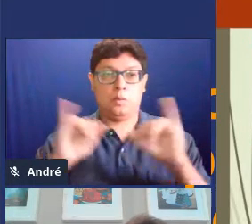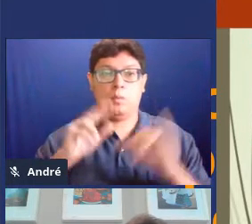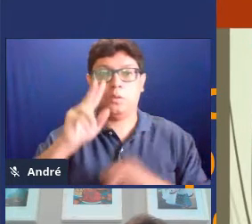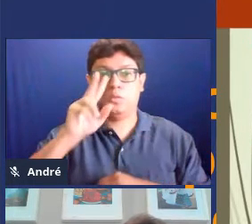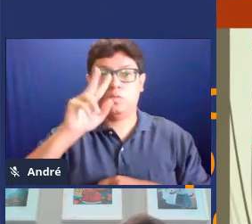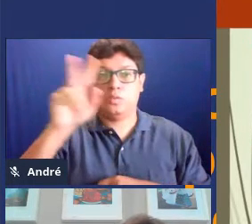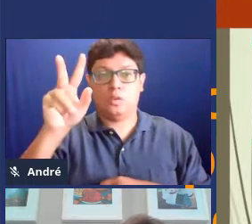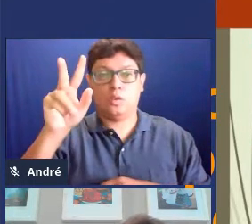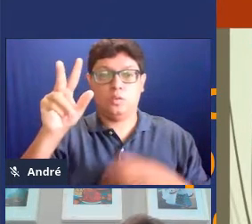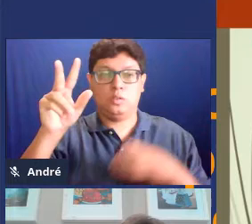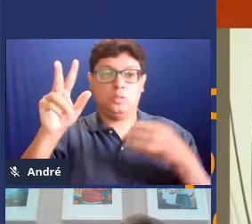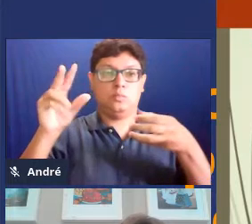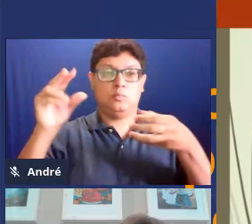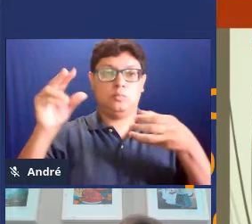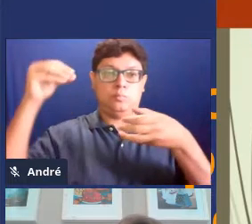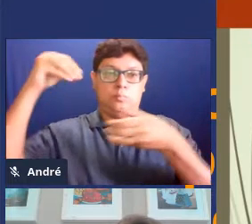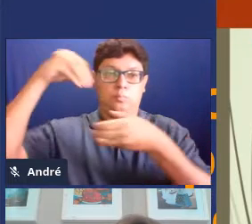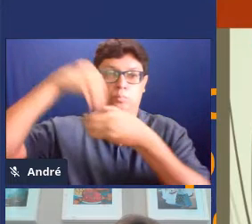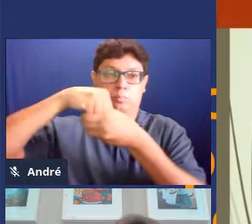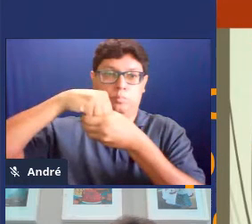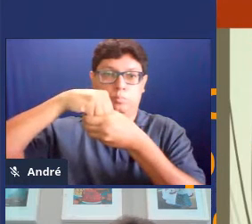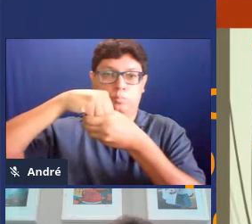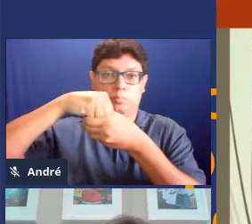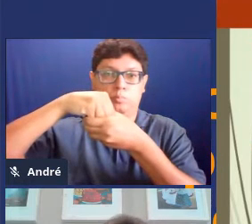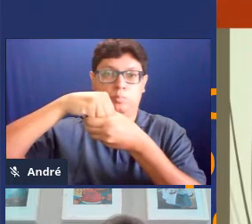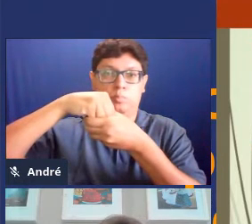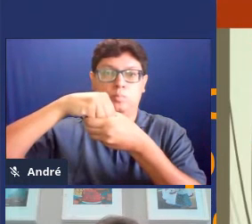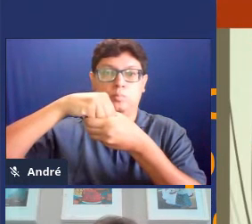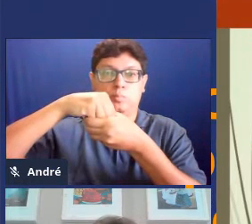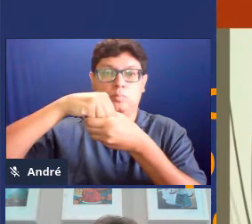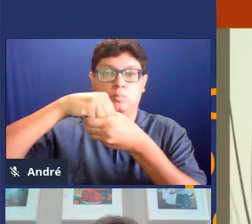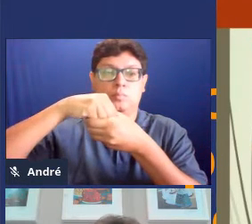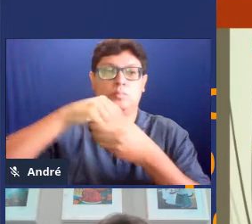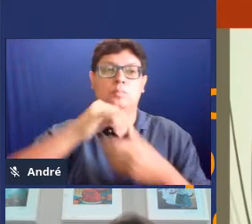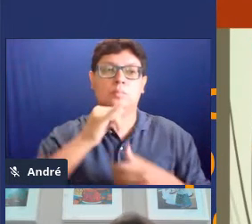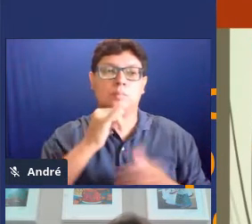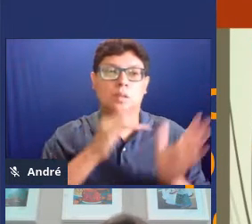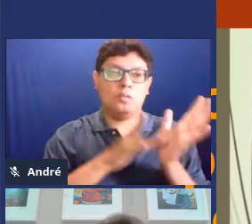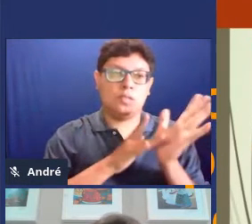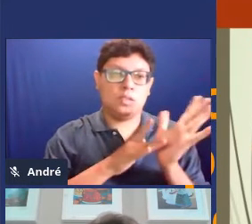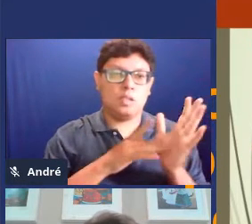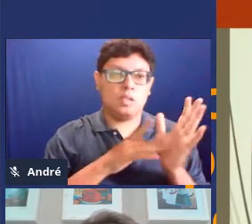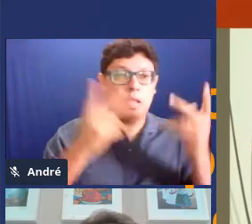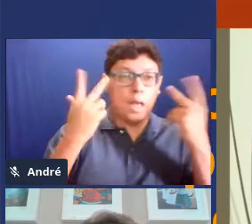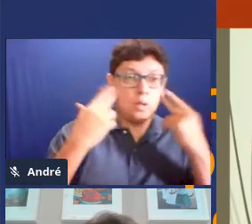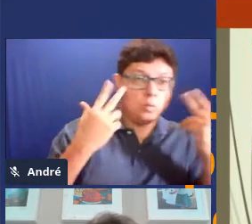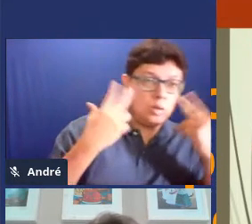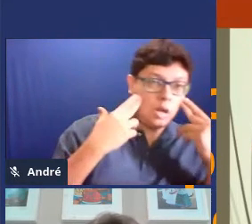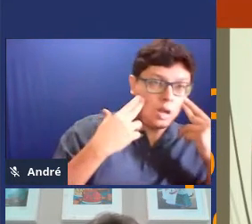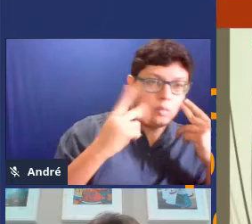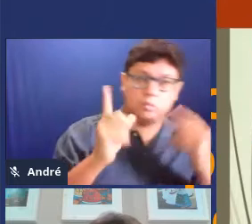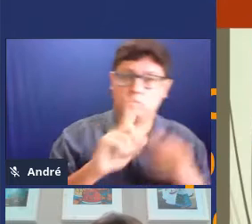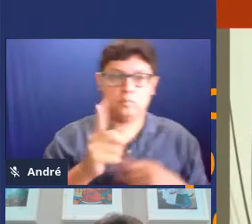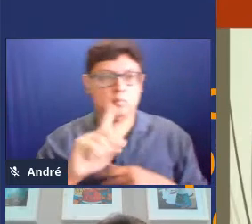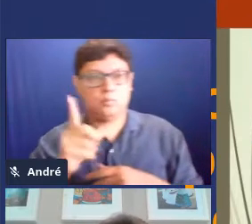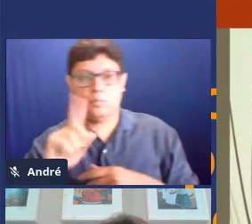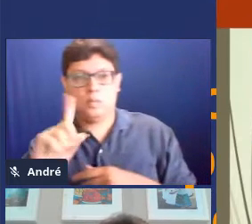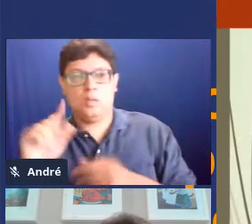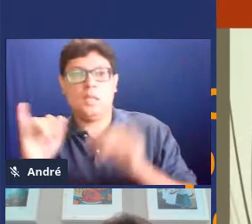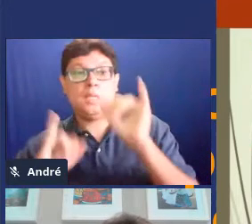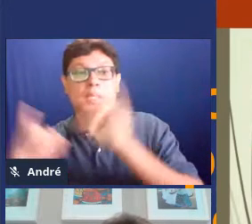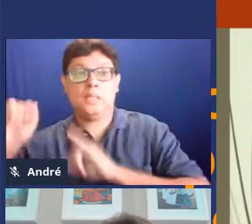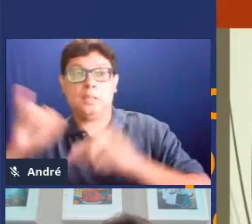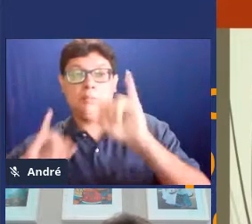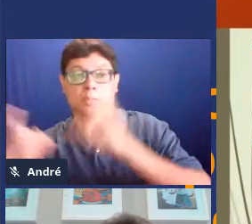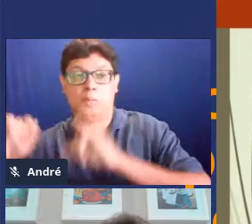que vai se ligar no ponto em que algo natural se ligaria, aumenta aquela ação. Ou se eu quiser uma ação oposta, há